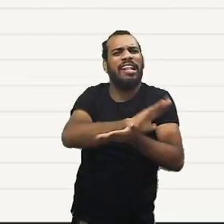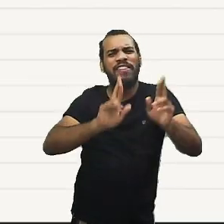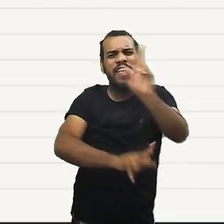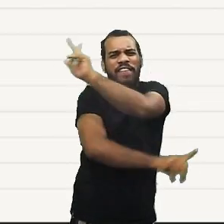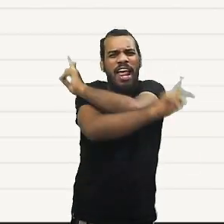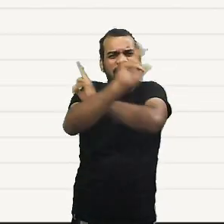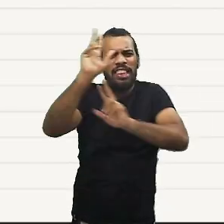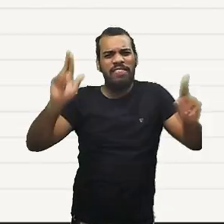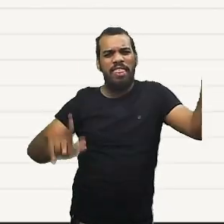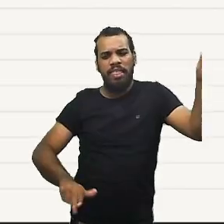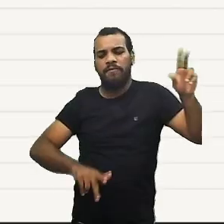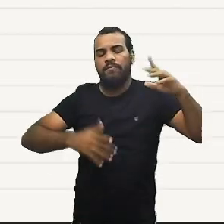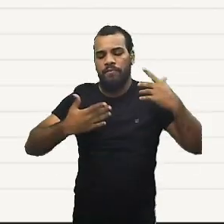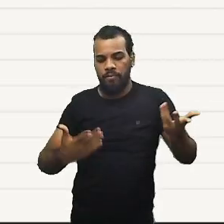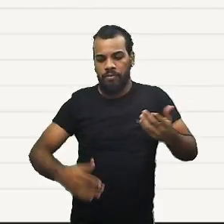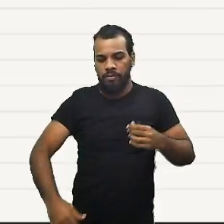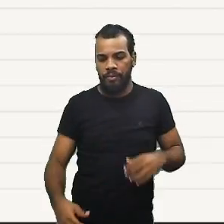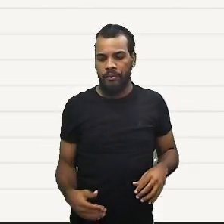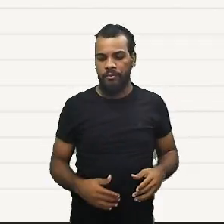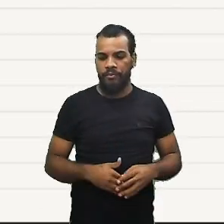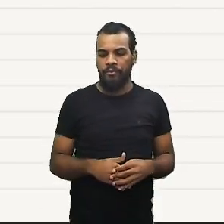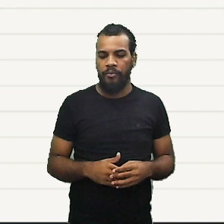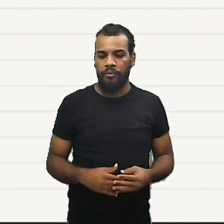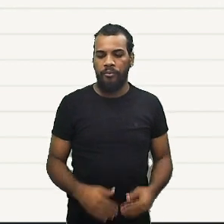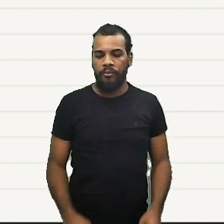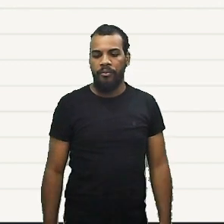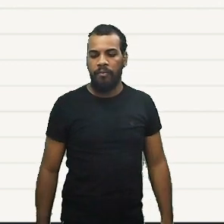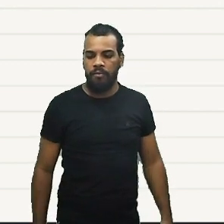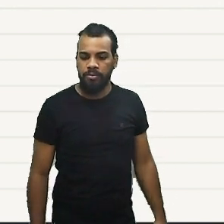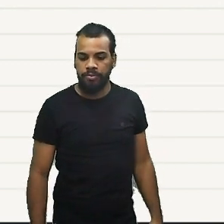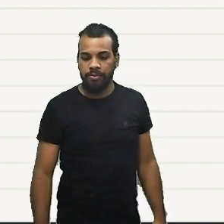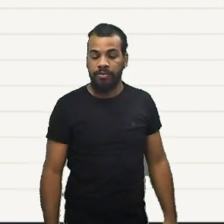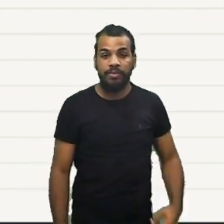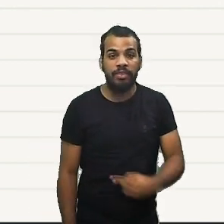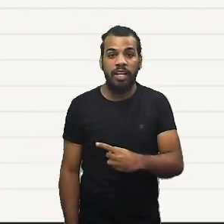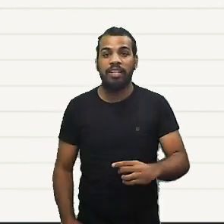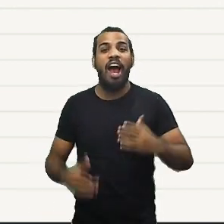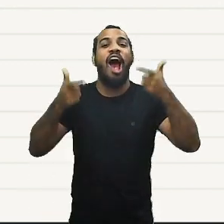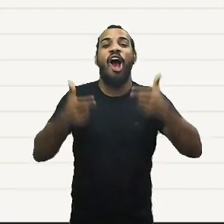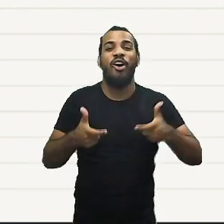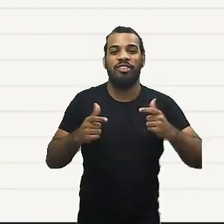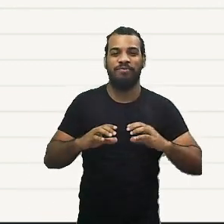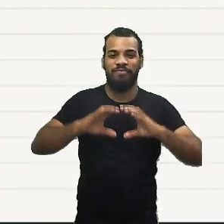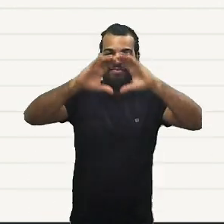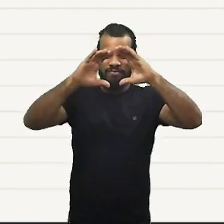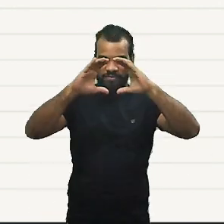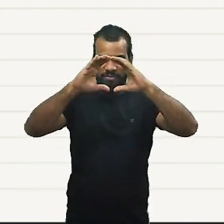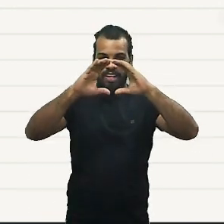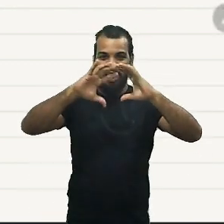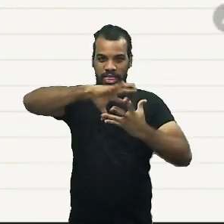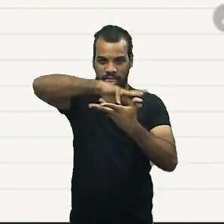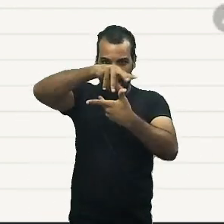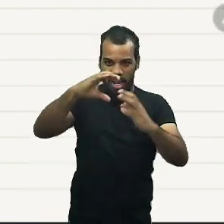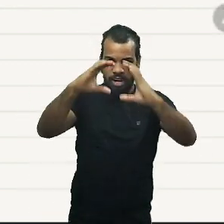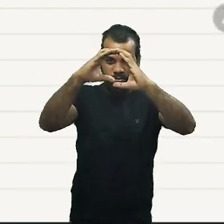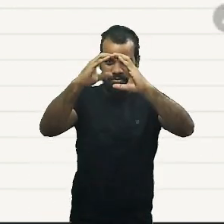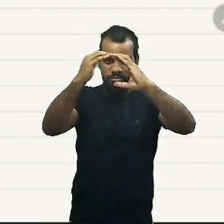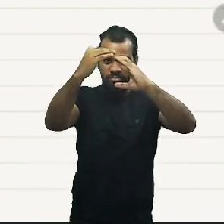essas substâncias químicas, ó, elas estão na crosta terrestre. Essas substâncias químicas